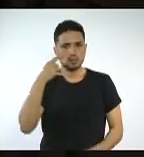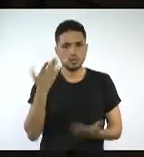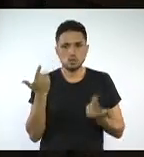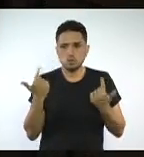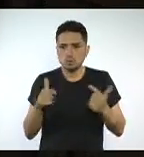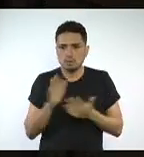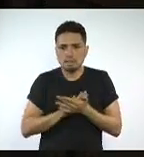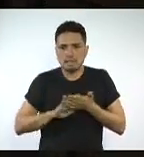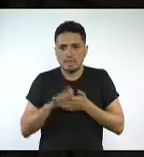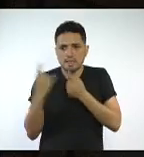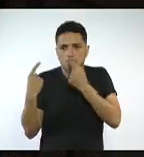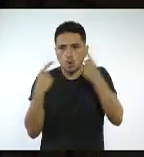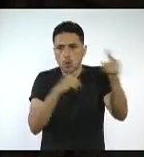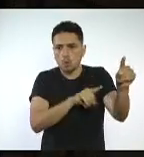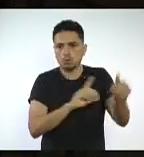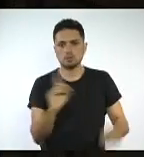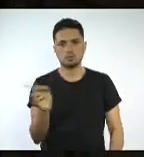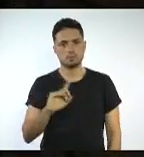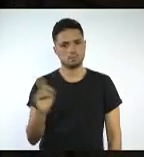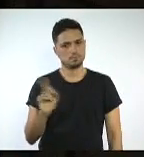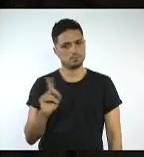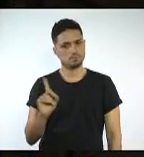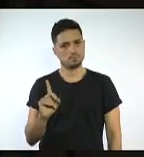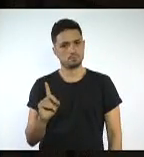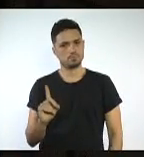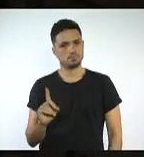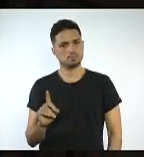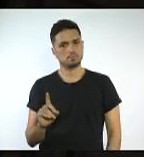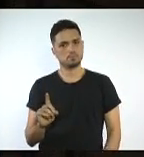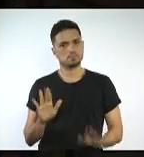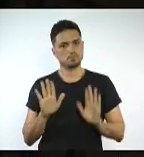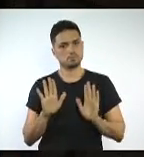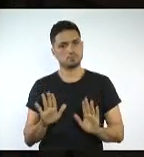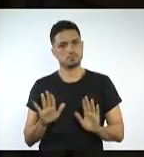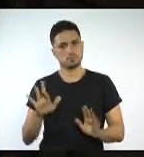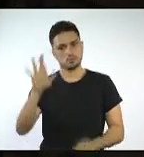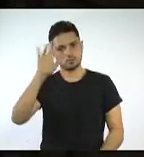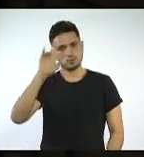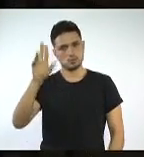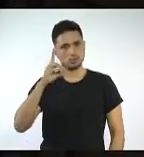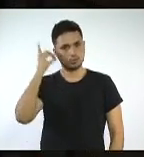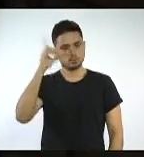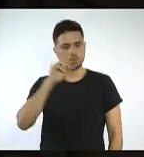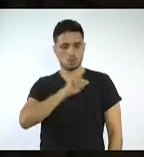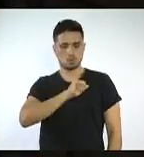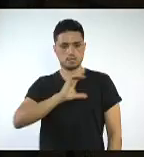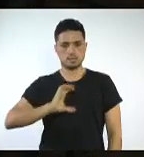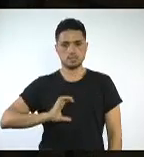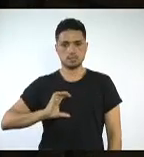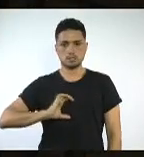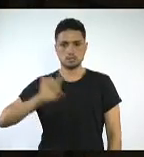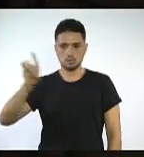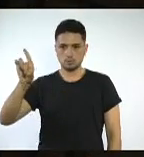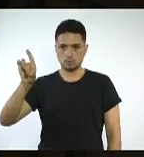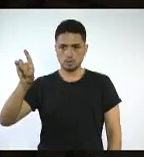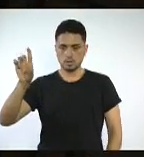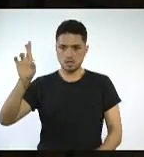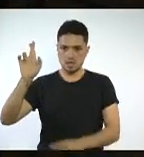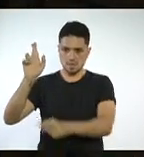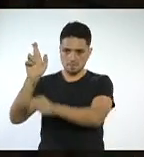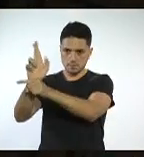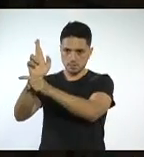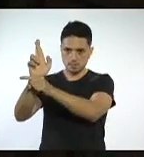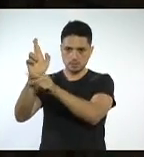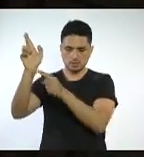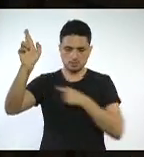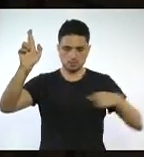Estado. Mas o ilustre, excelentíssimo senhor deputado André Siciliano, que nos representa